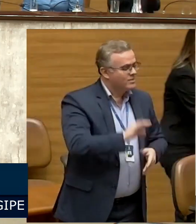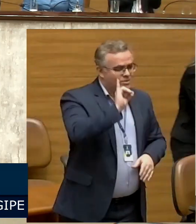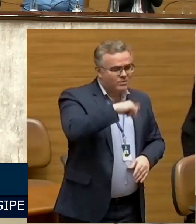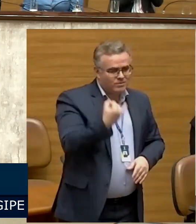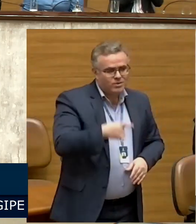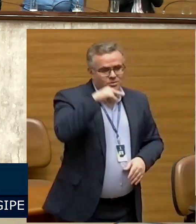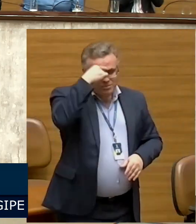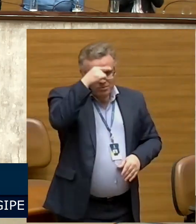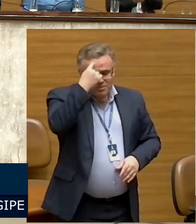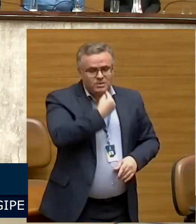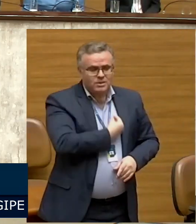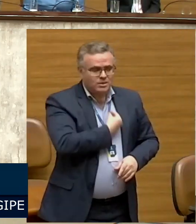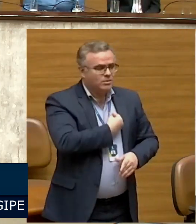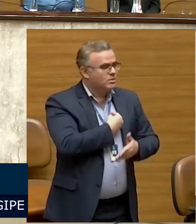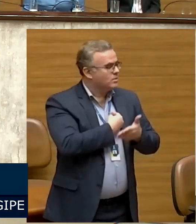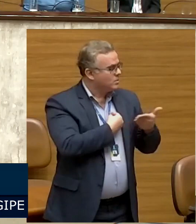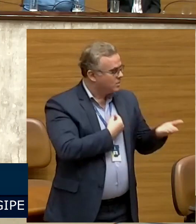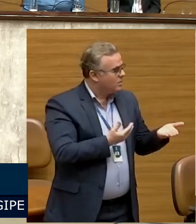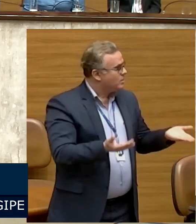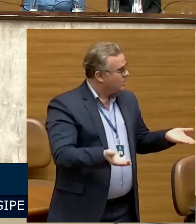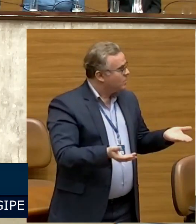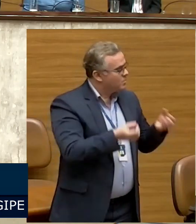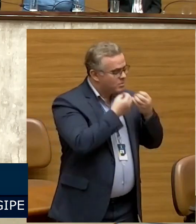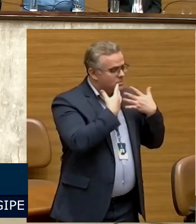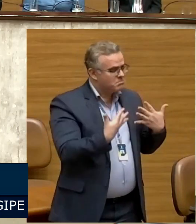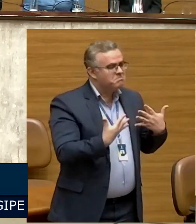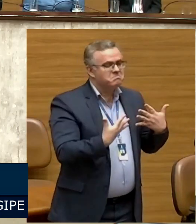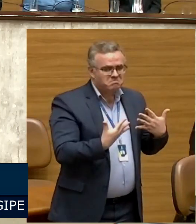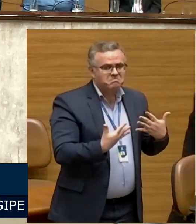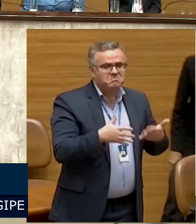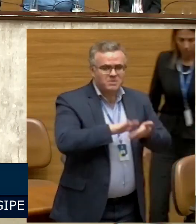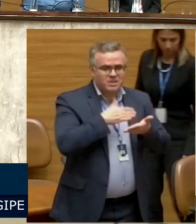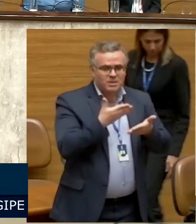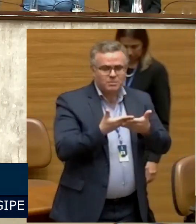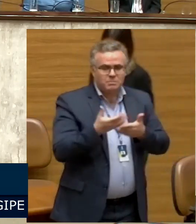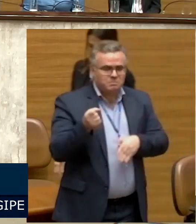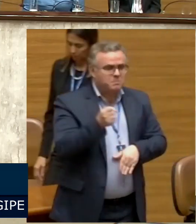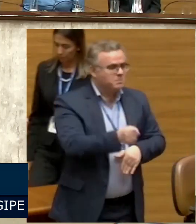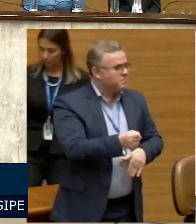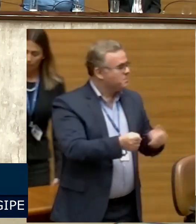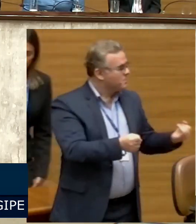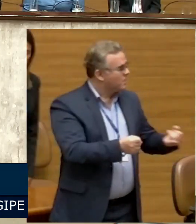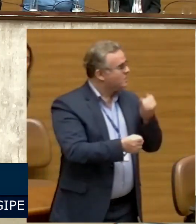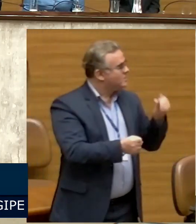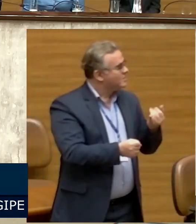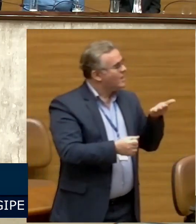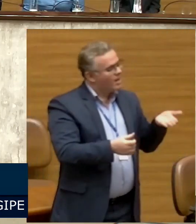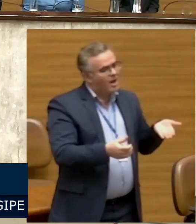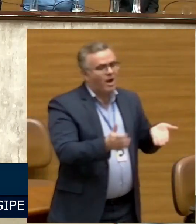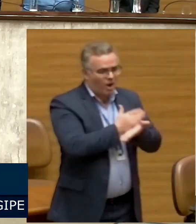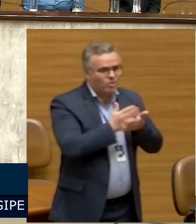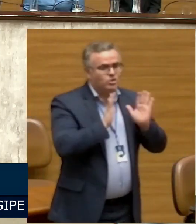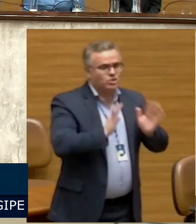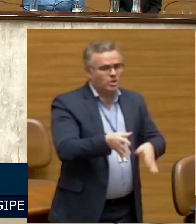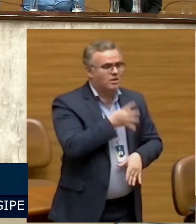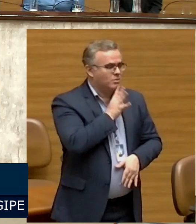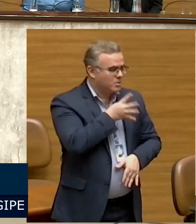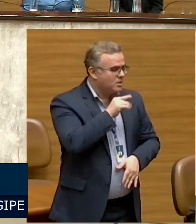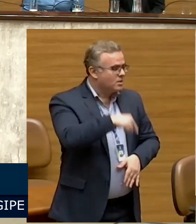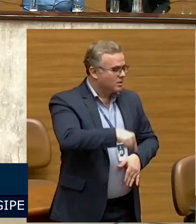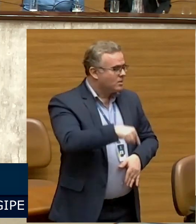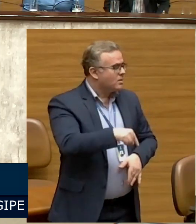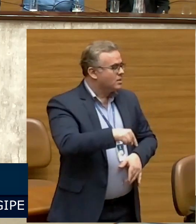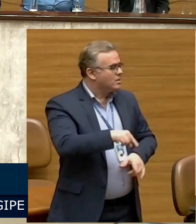Rosilda, Genivaldo, né, por vocês fazerem esse trabalho tão importante. Alguns a gente já acompanha aqui na TV